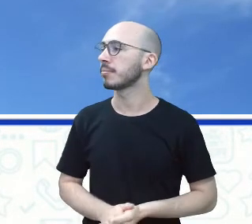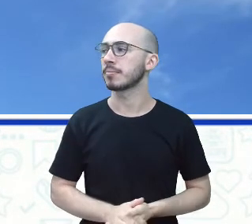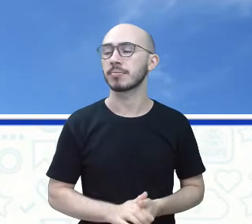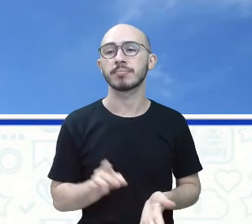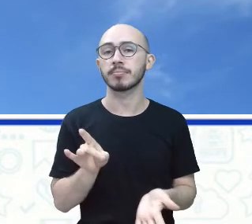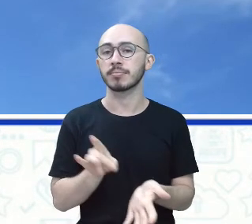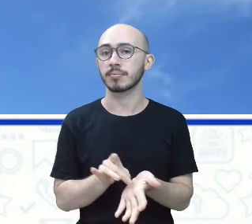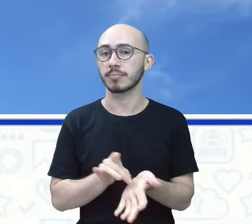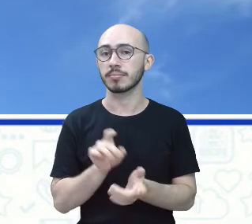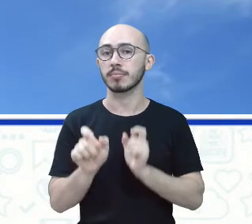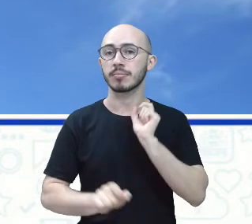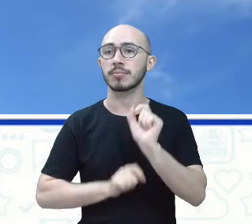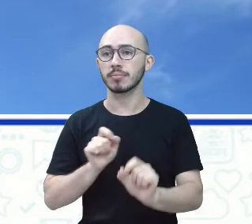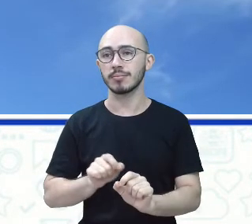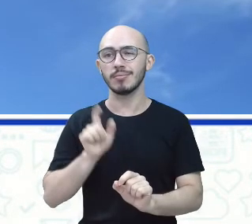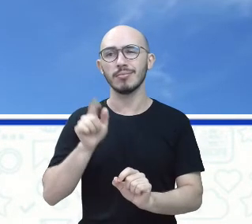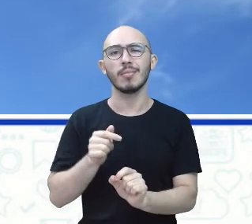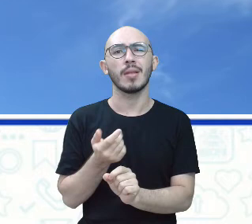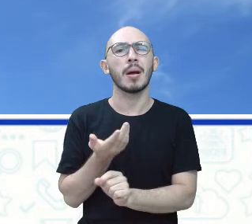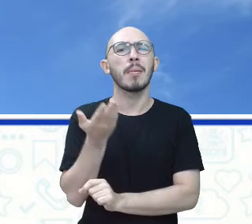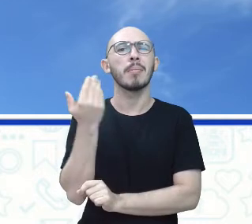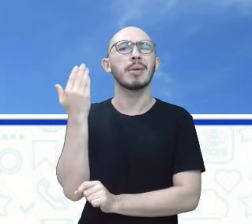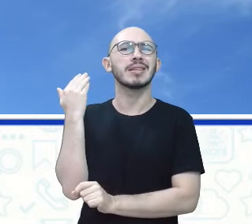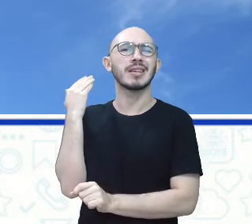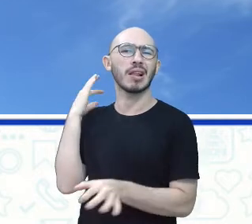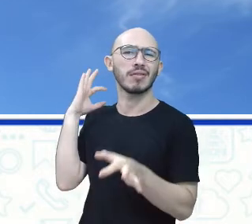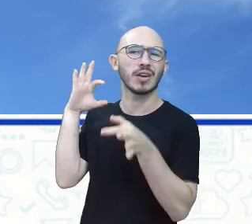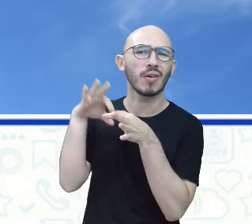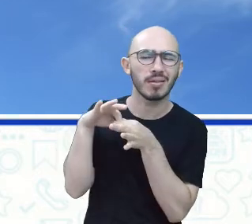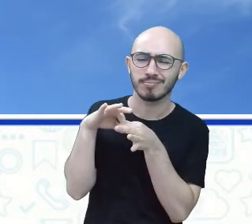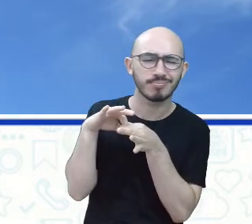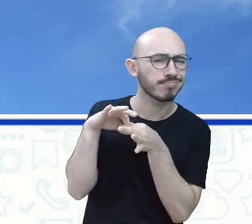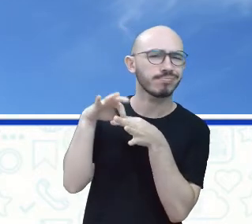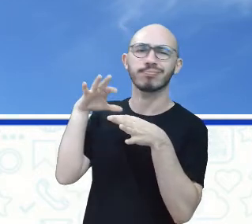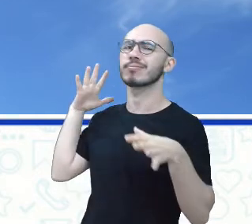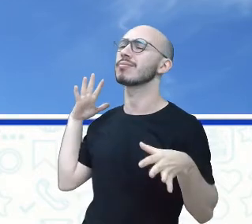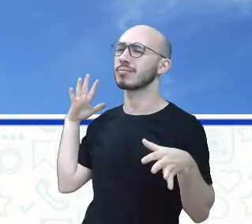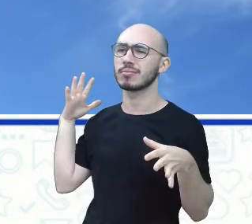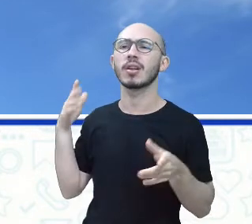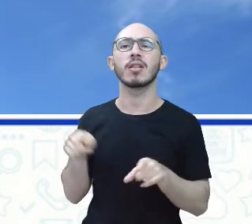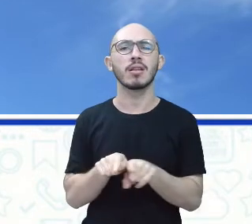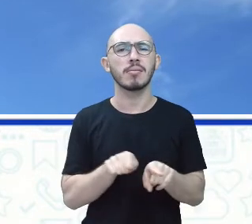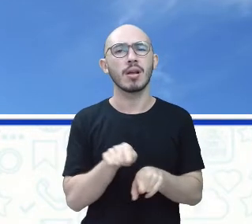um rompimento com o passado, com o romantismo, enquanto